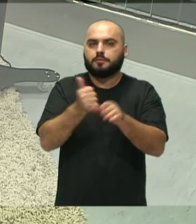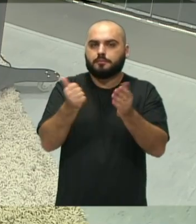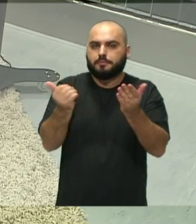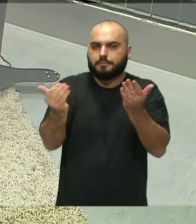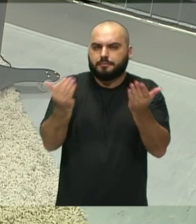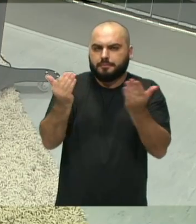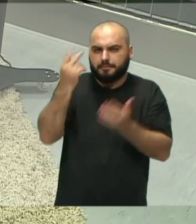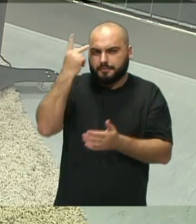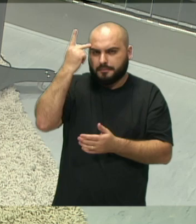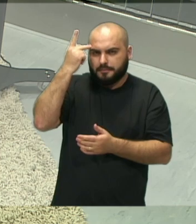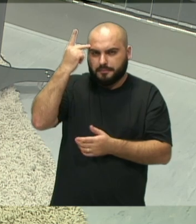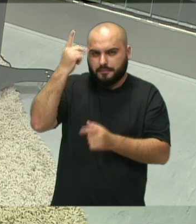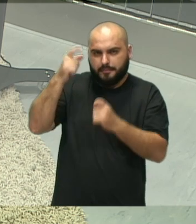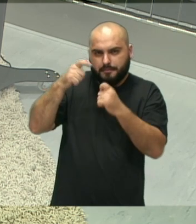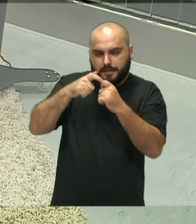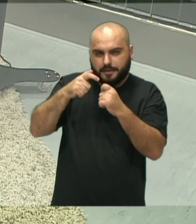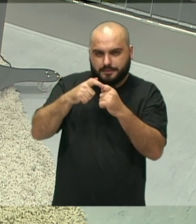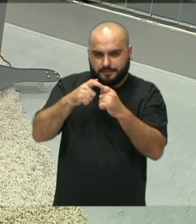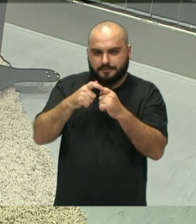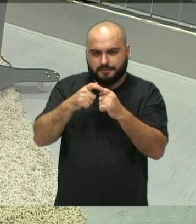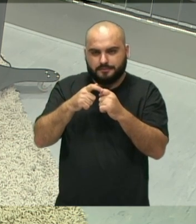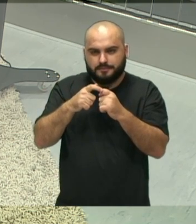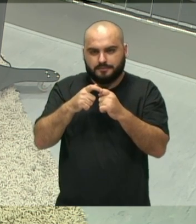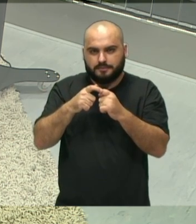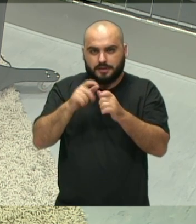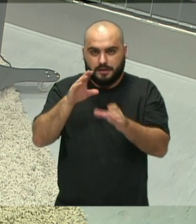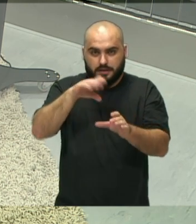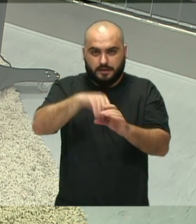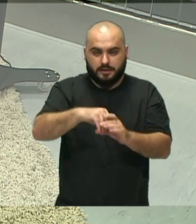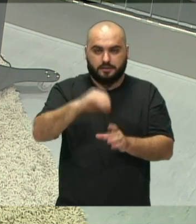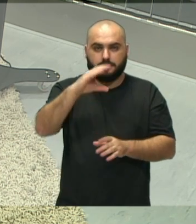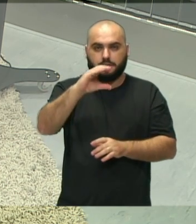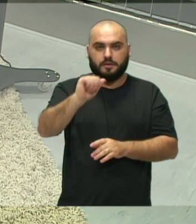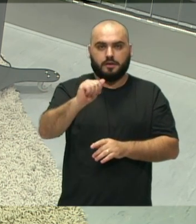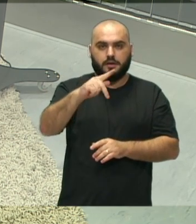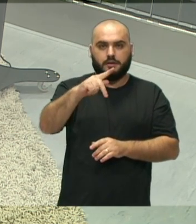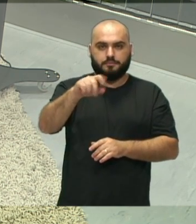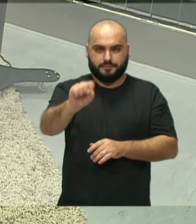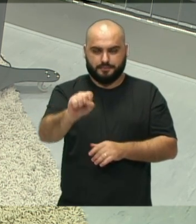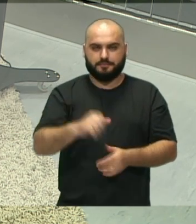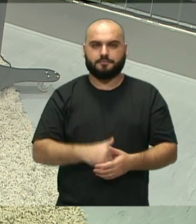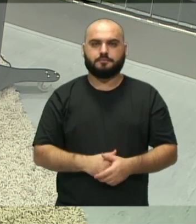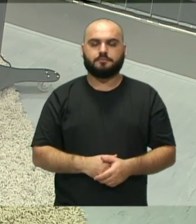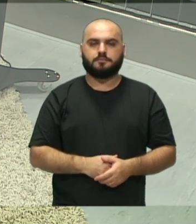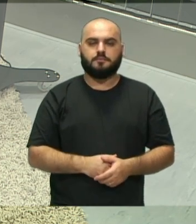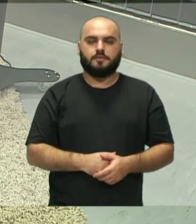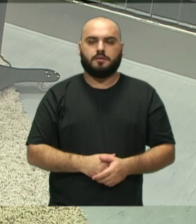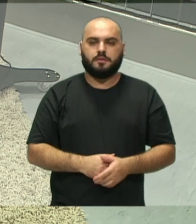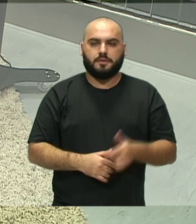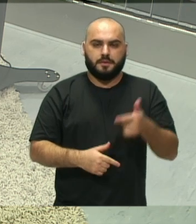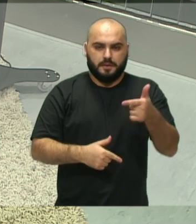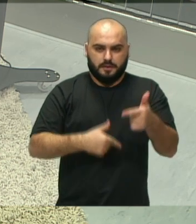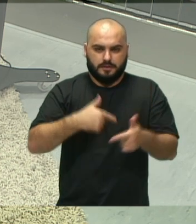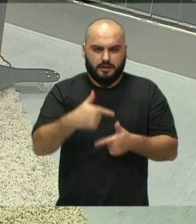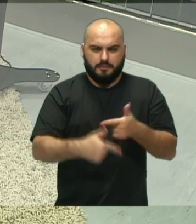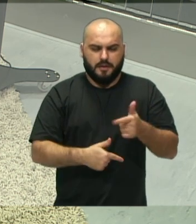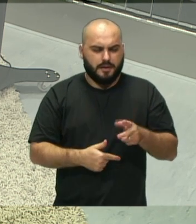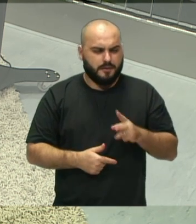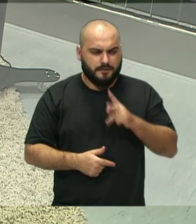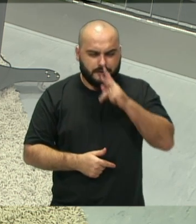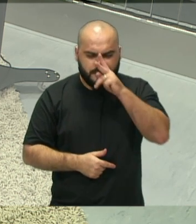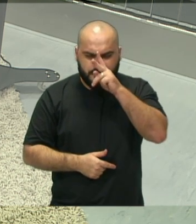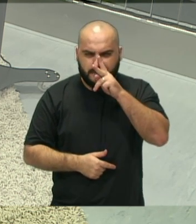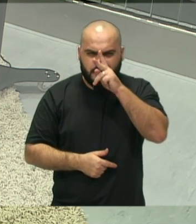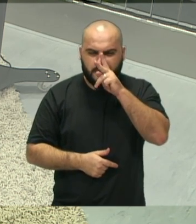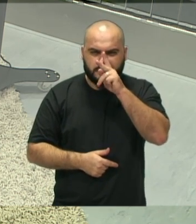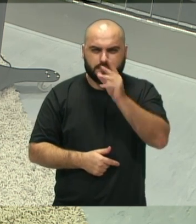psiquiatras, médicos psiquiatras para o CAPS. A demanda é muito grande